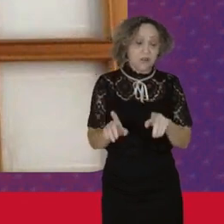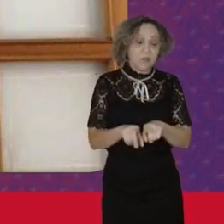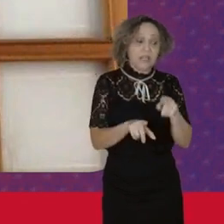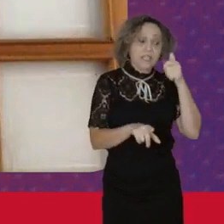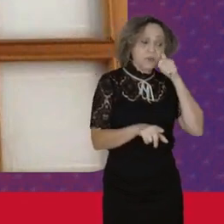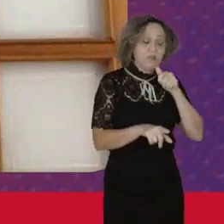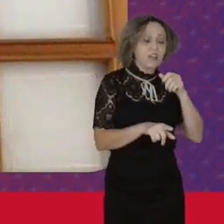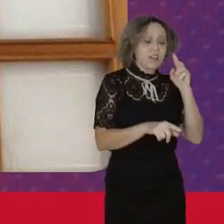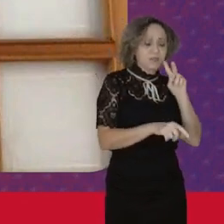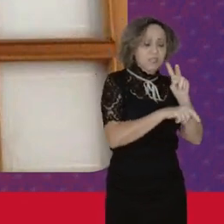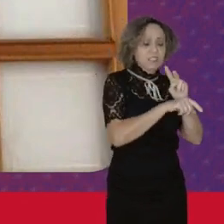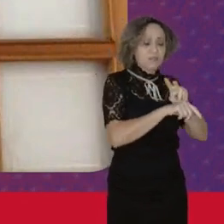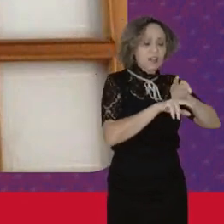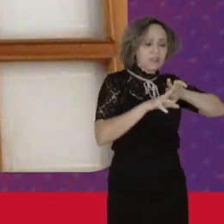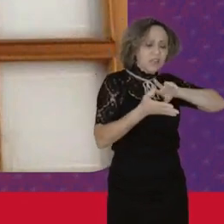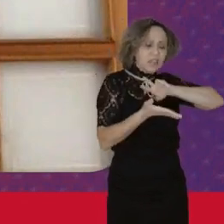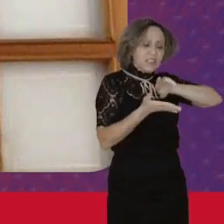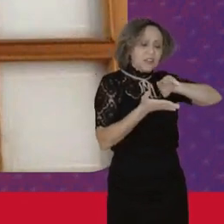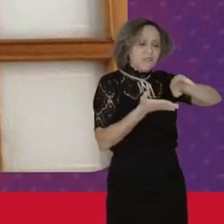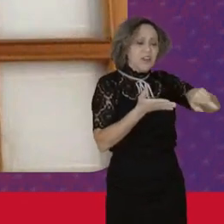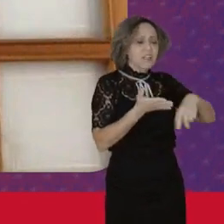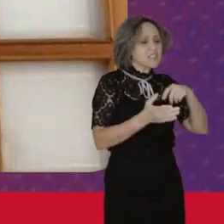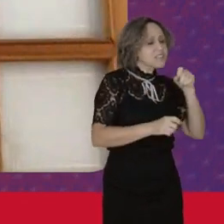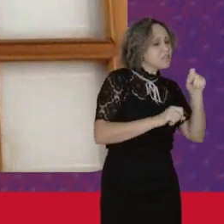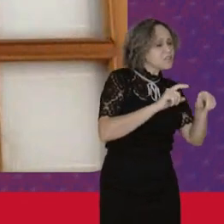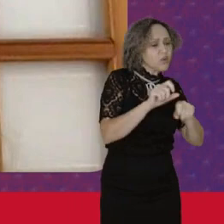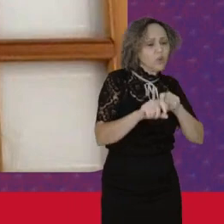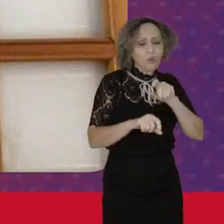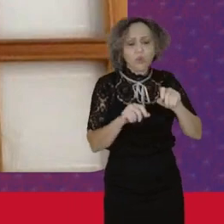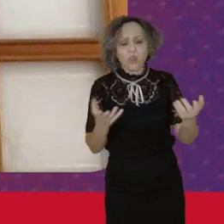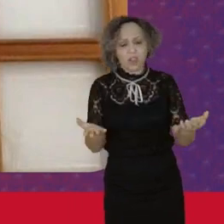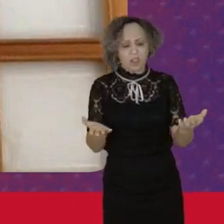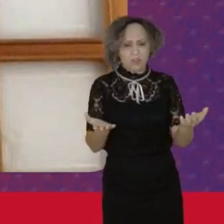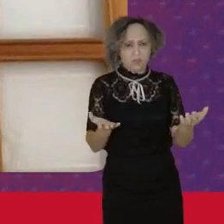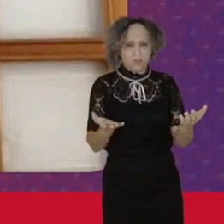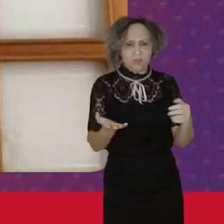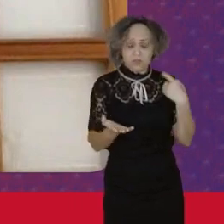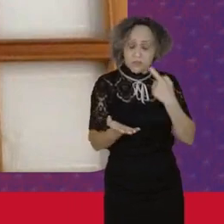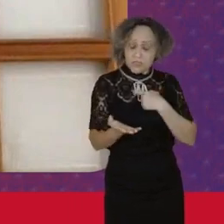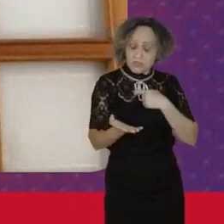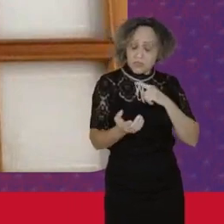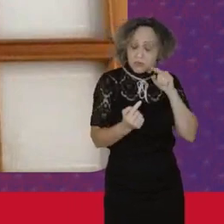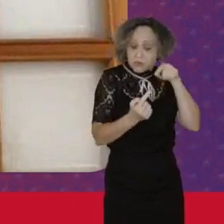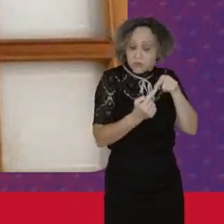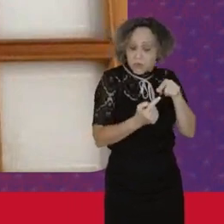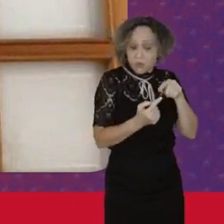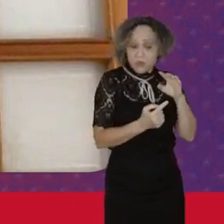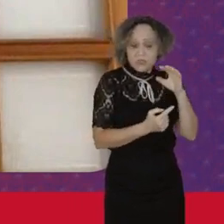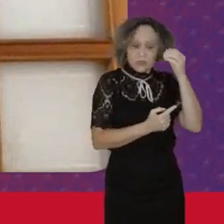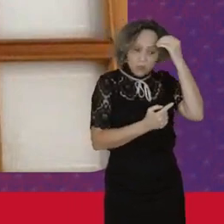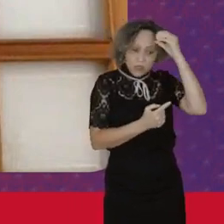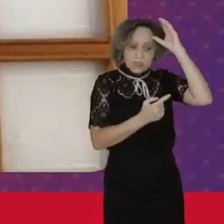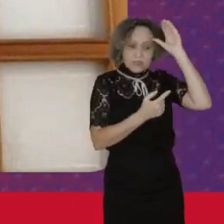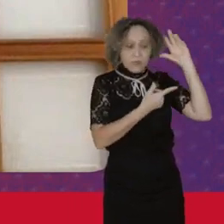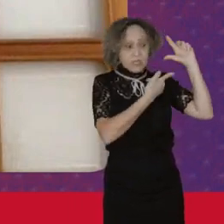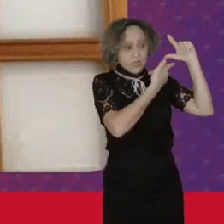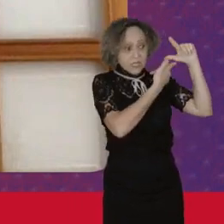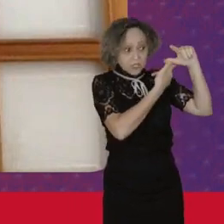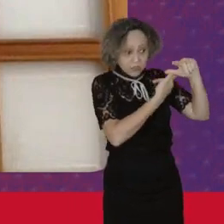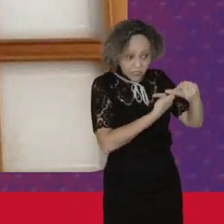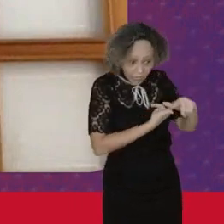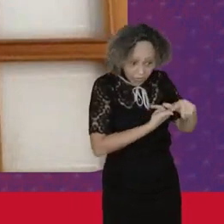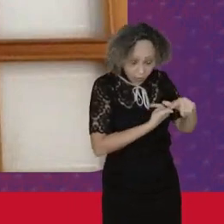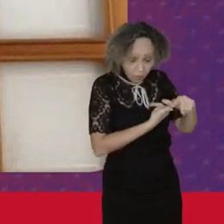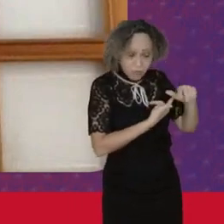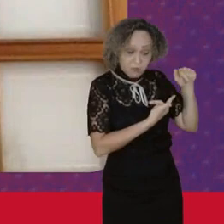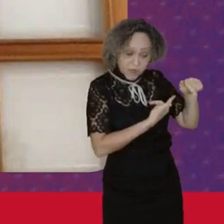nós precisamos colocar a ciência em diálogo com esses conhecimentos tradicionais e potencializar esse modelo produtivo,